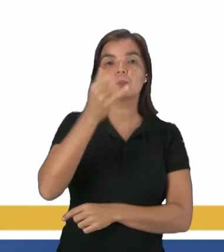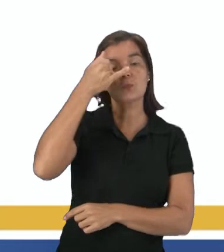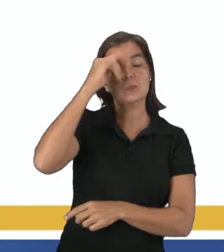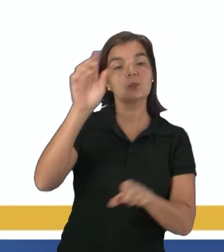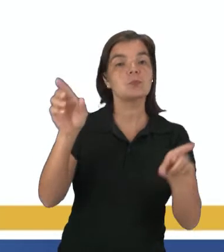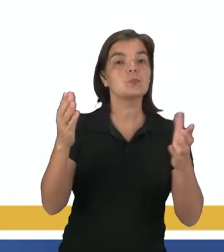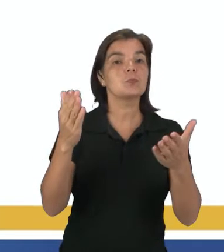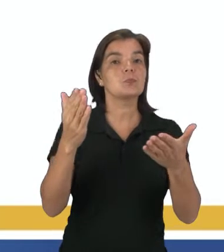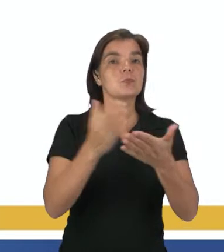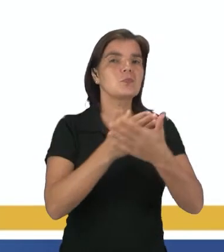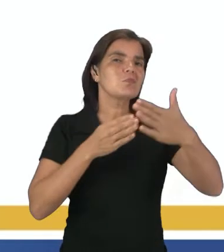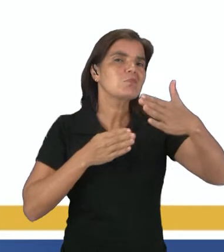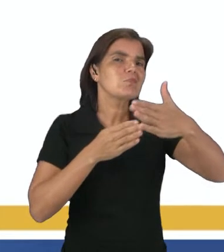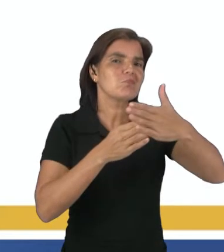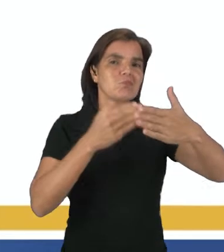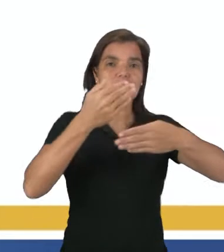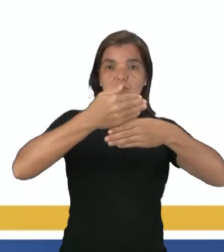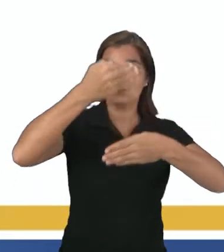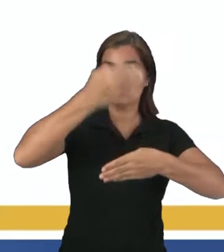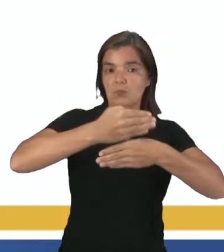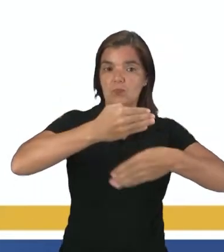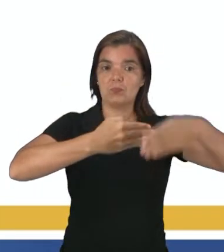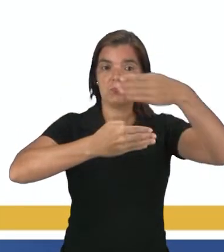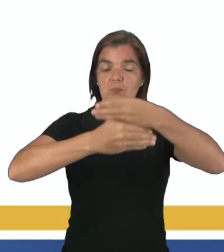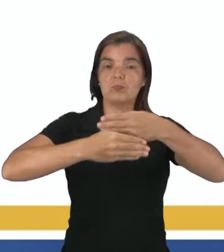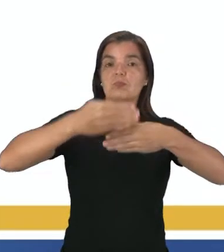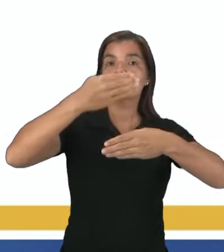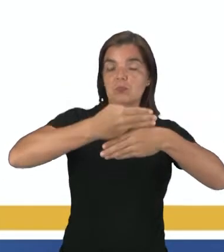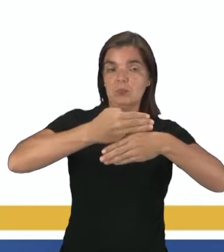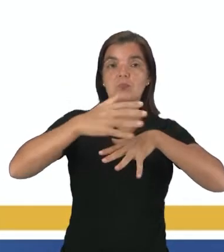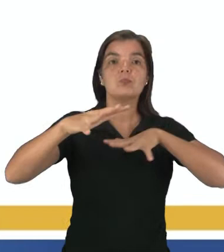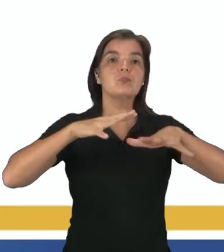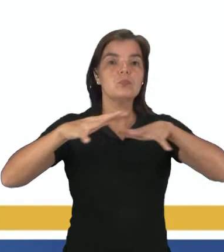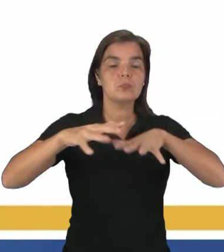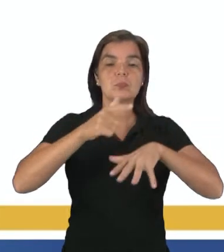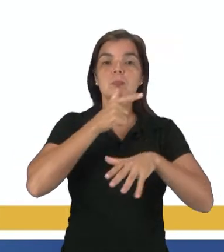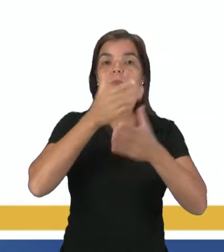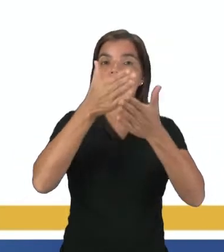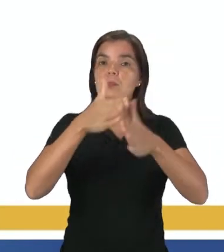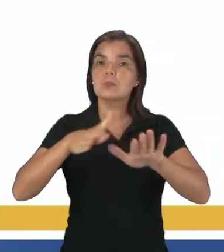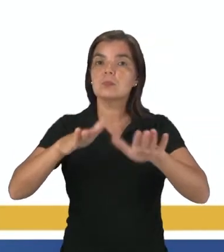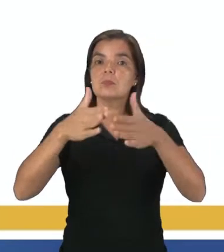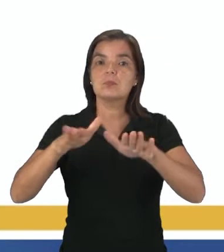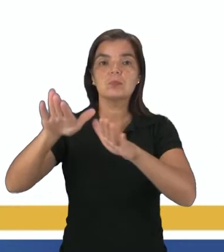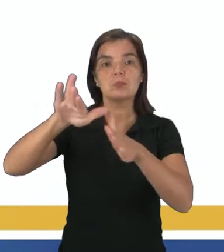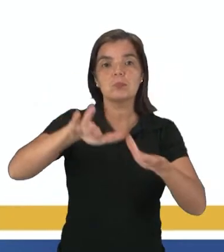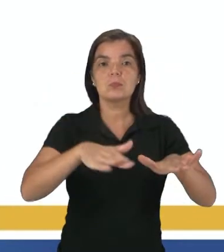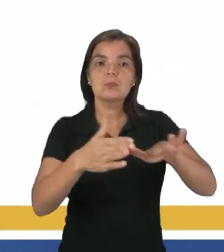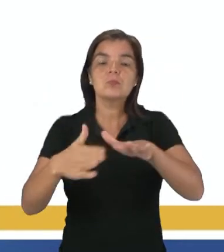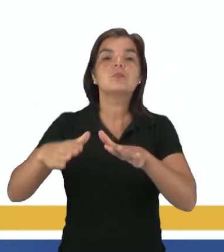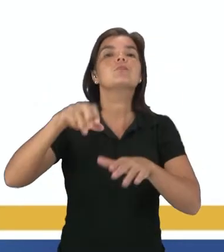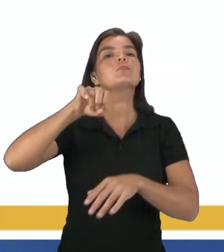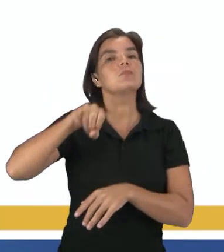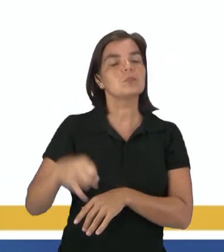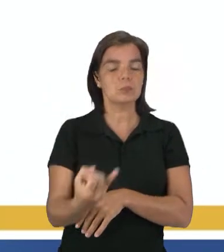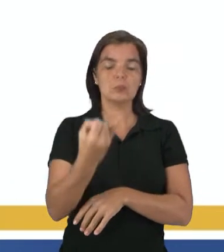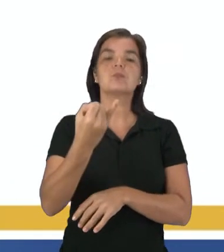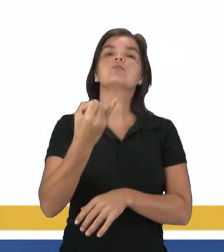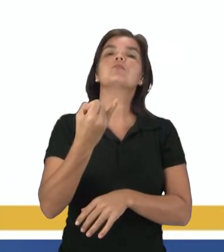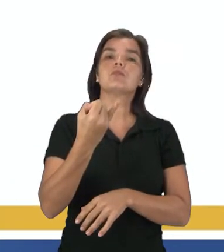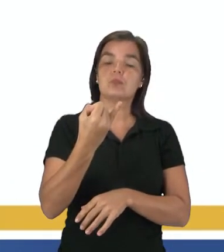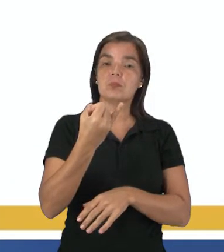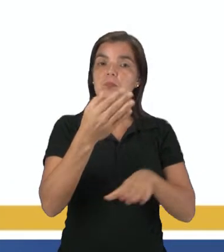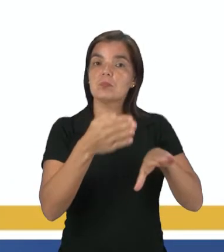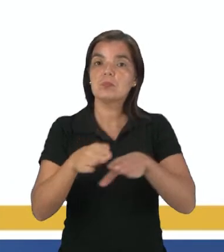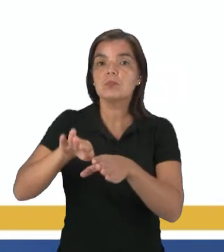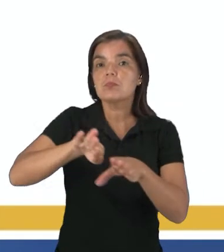criadas algumas barreiras, né, para que da movimentação da água possa ser aproveitada essa atividade,